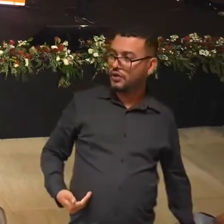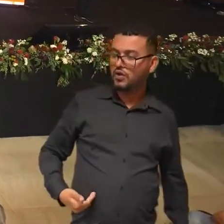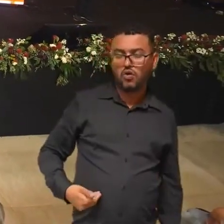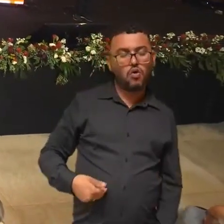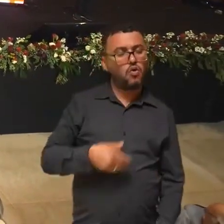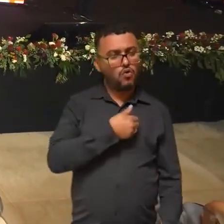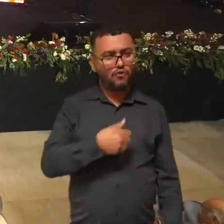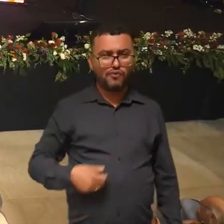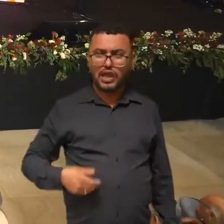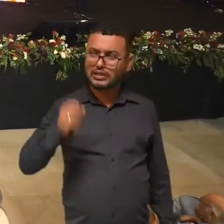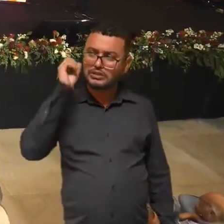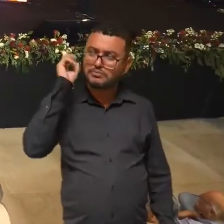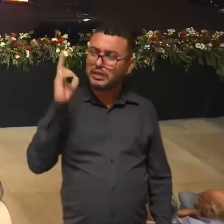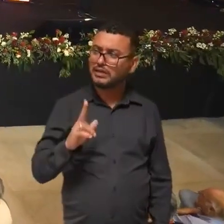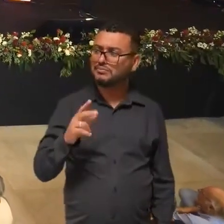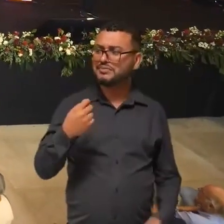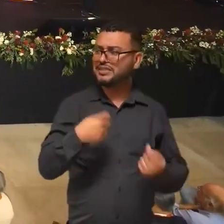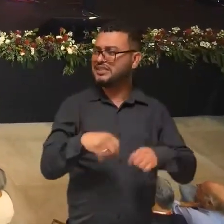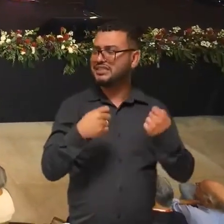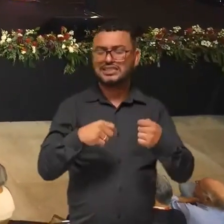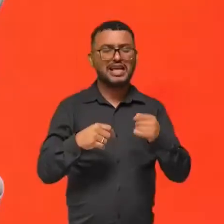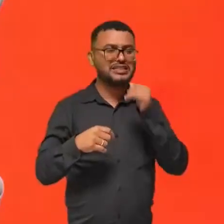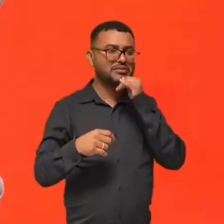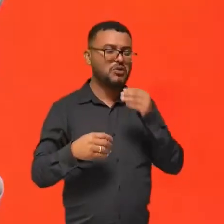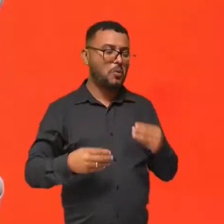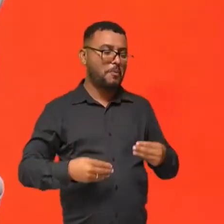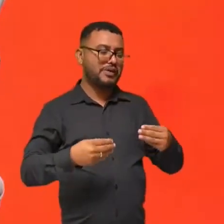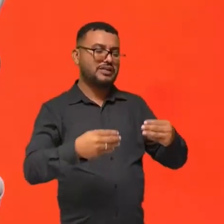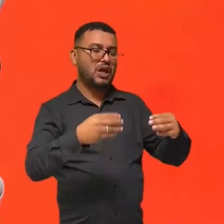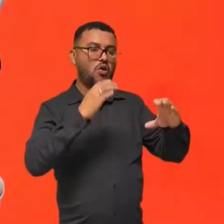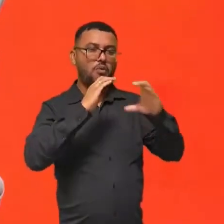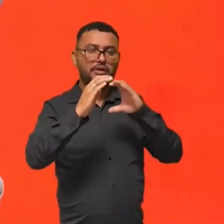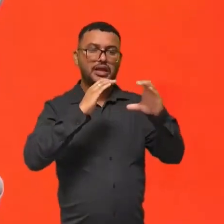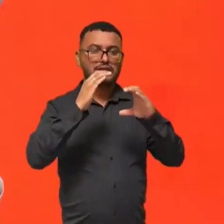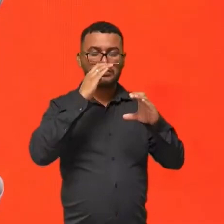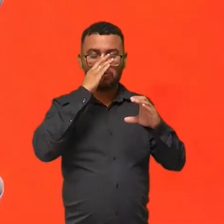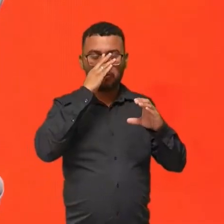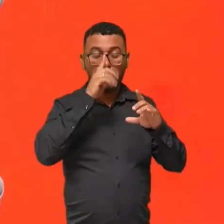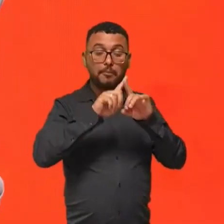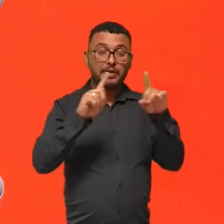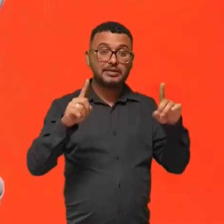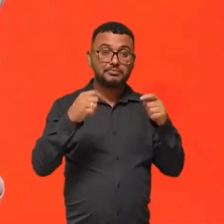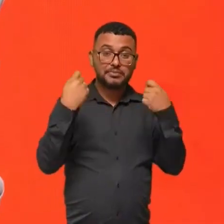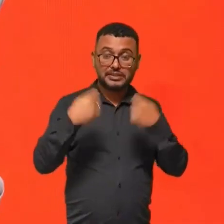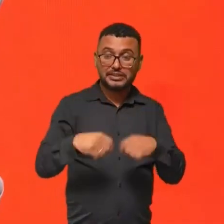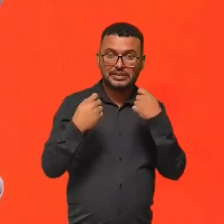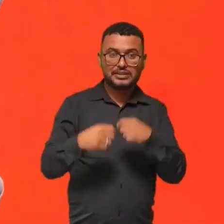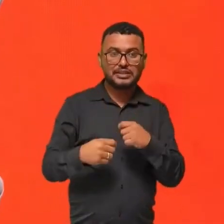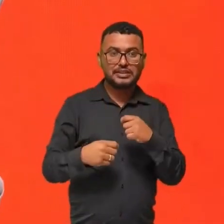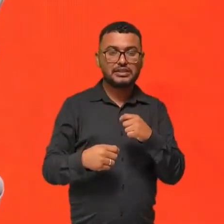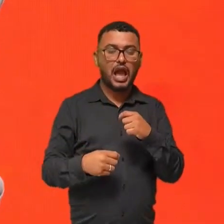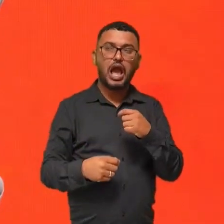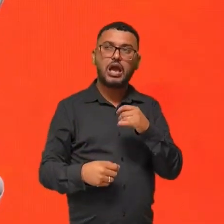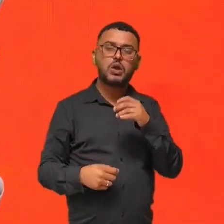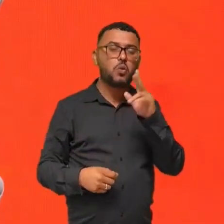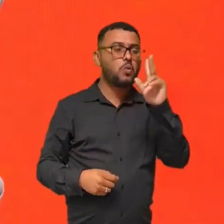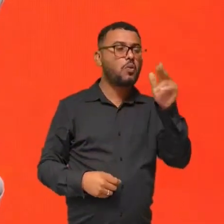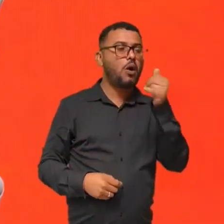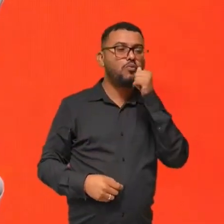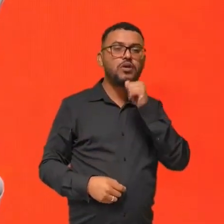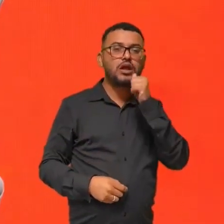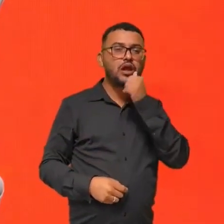ter um ministério da comunicação nesse sentido, mas precisa fazer que nem uma colega minha, que é assessora de um governador, disse